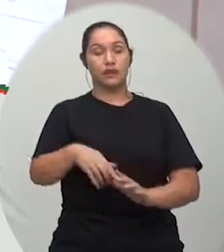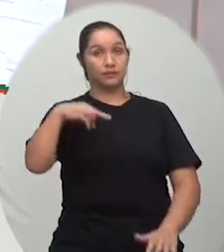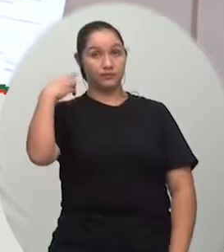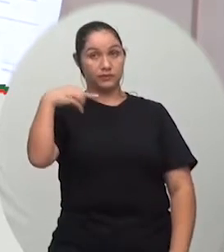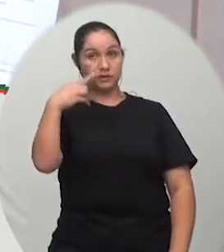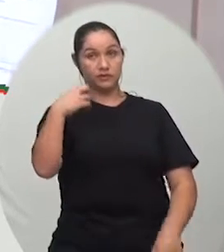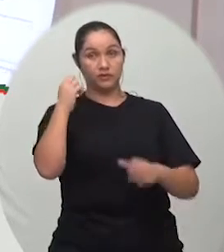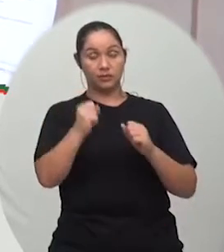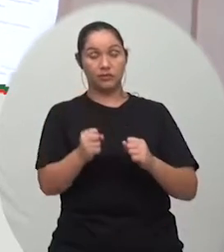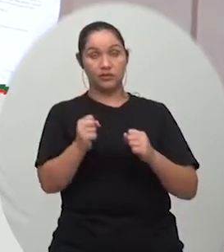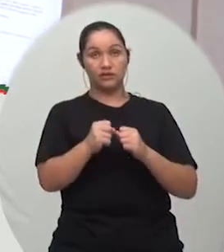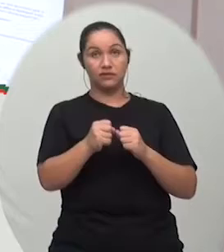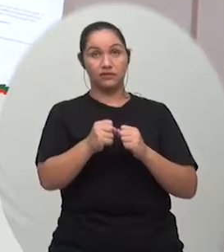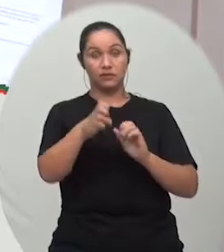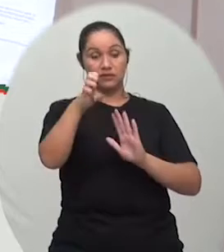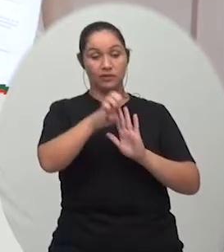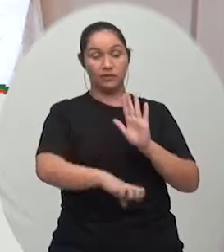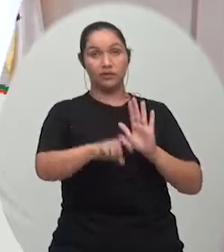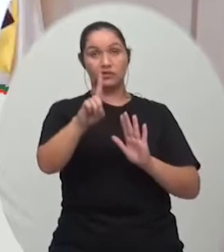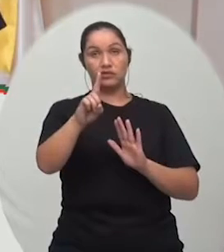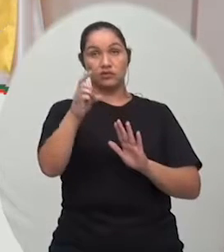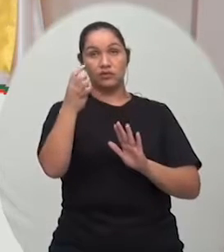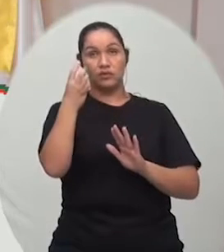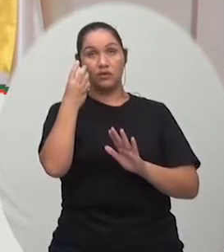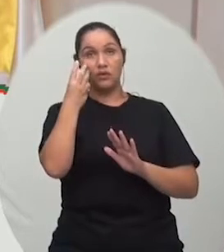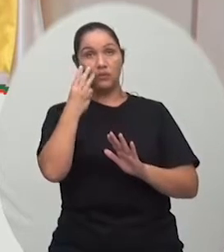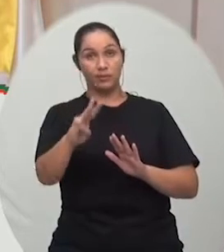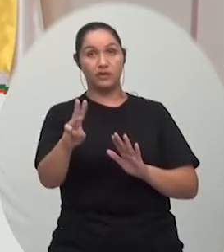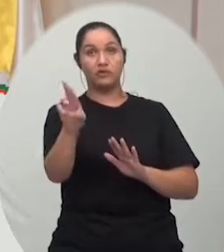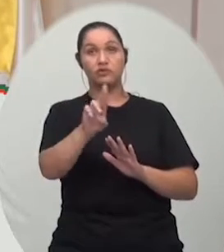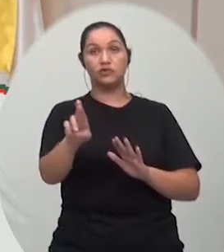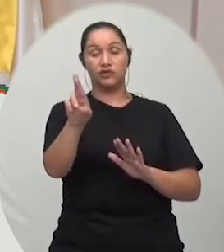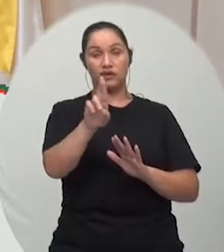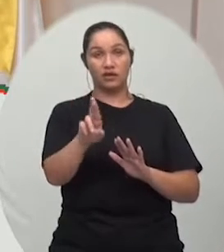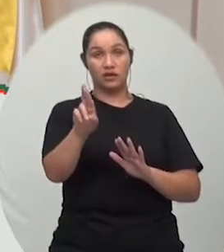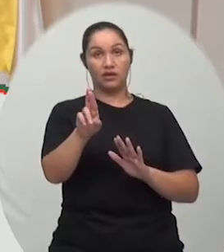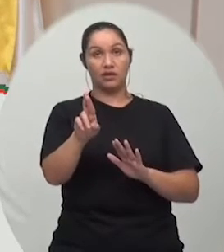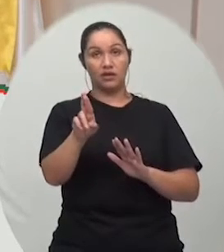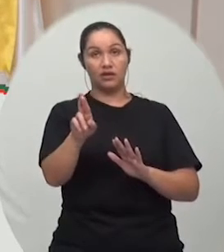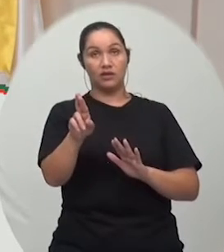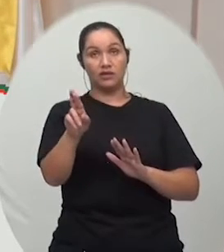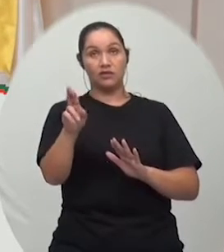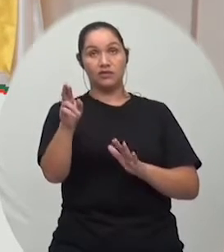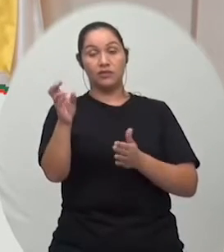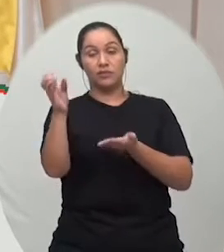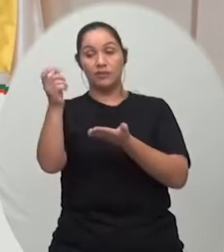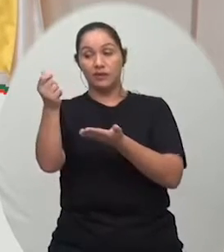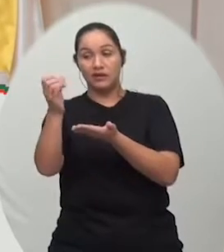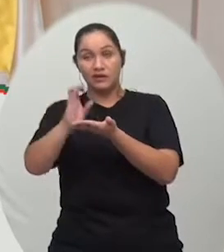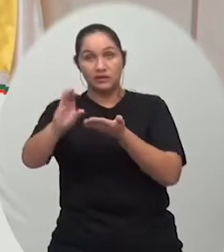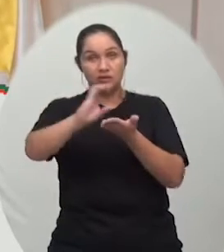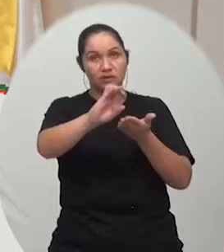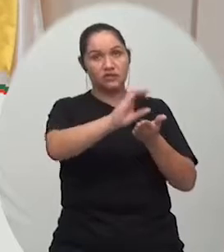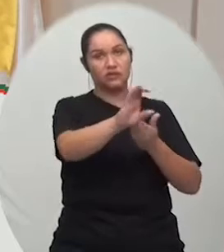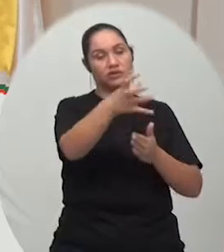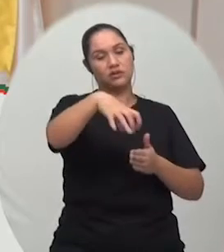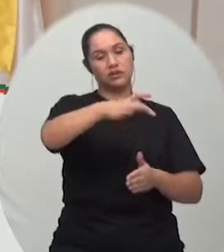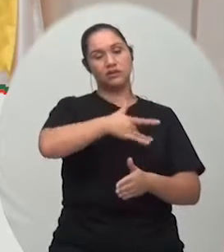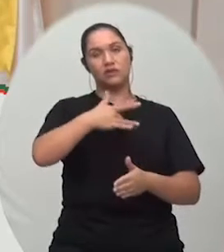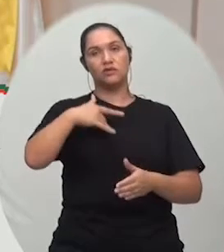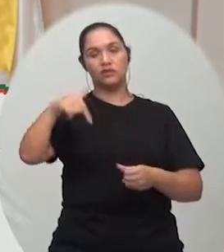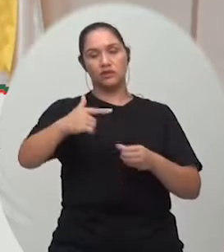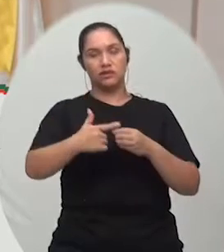encaminhar uma emenda de R$1 milhão para o custeio da saúde da nossa cidade. O deputado recebeu esse ofício, né, e acredito